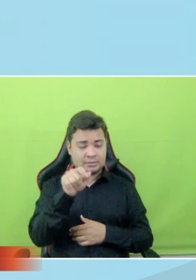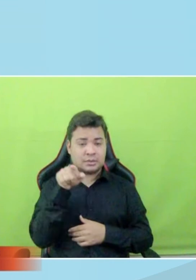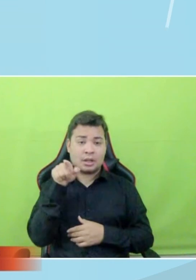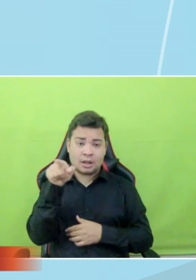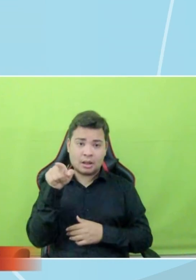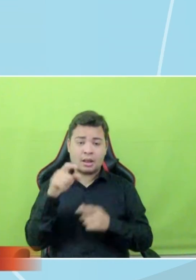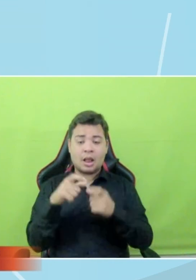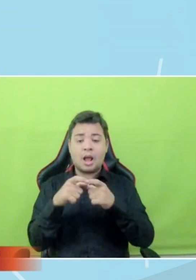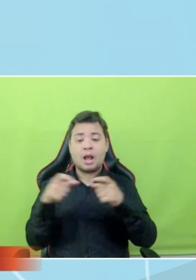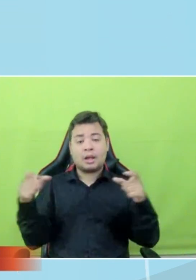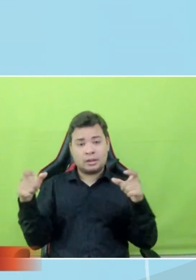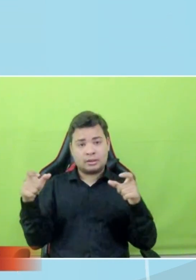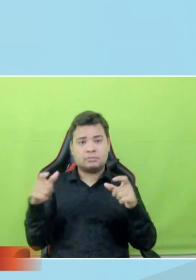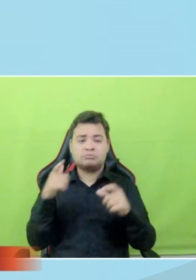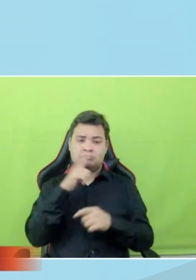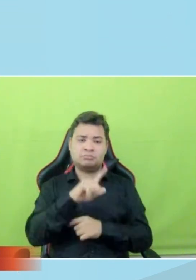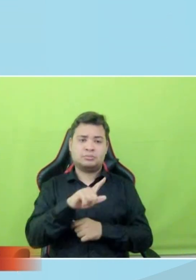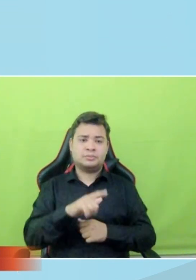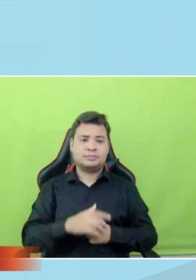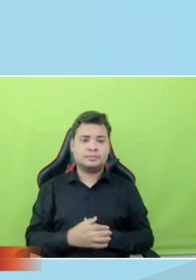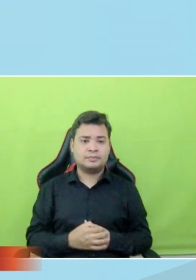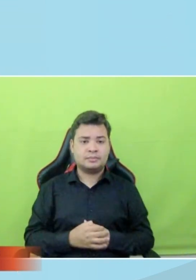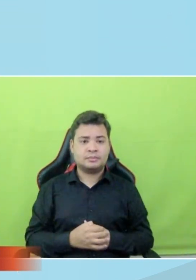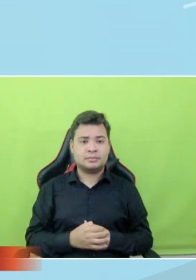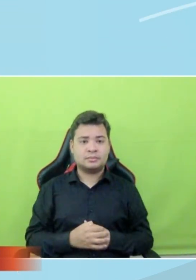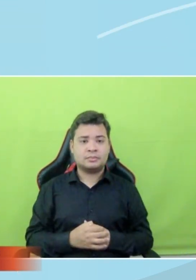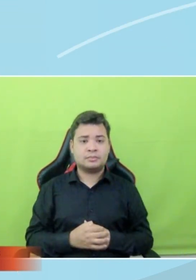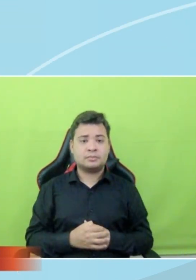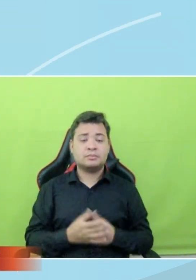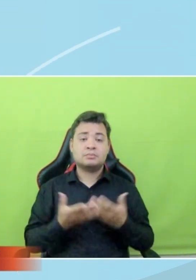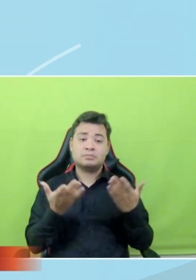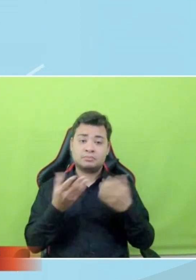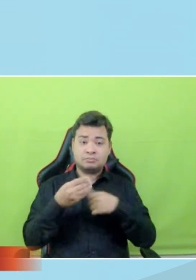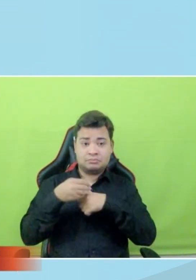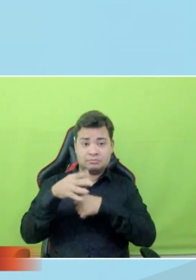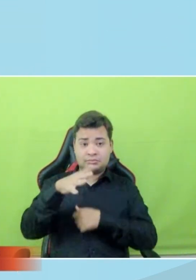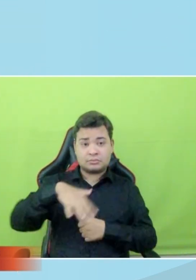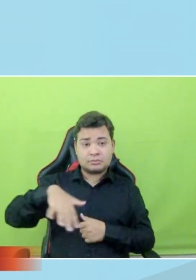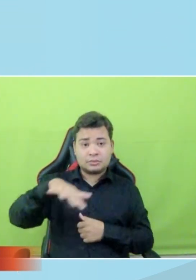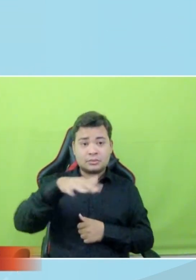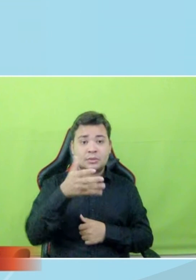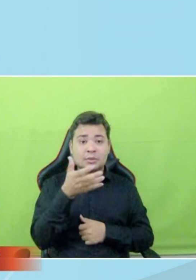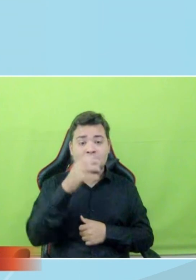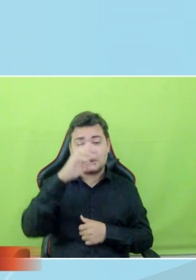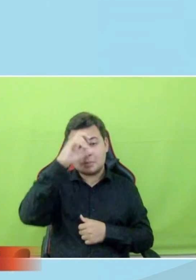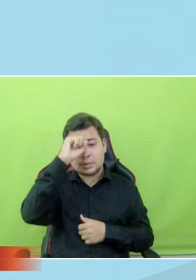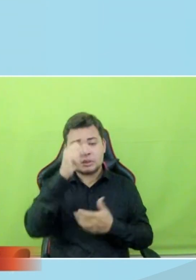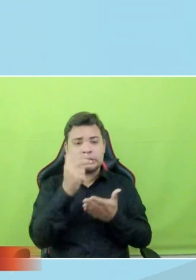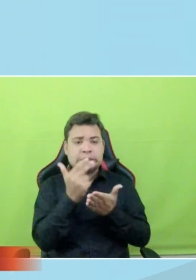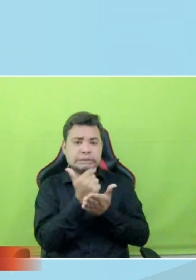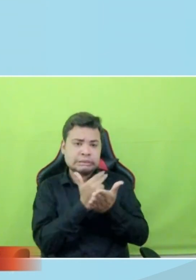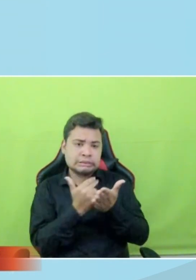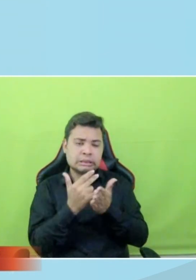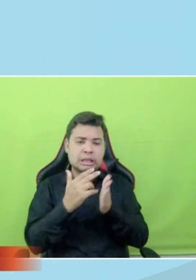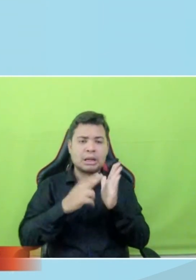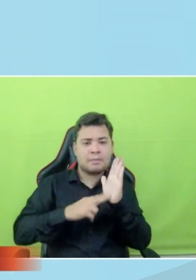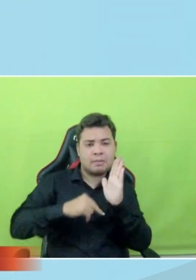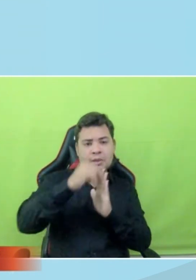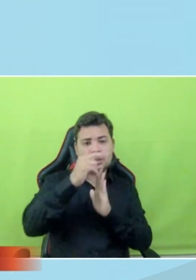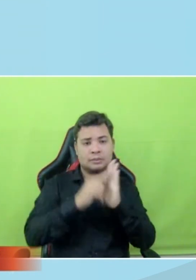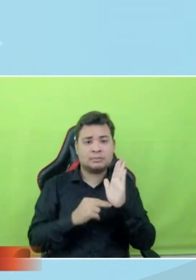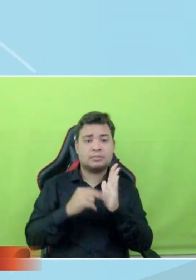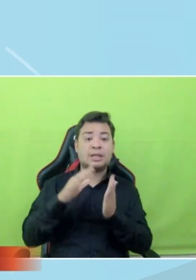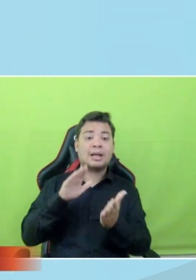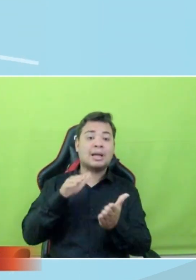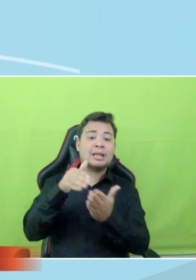essa apresentação. E agora, para quem tem vontade de aprender a desenhar, a pintar, até o dia